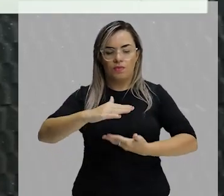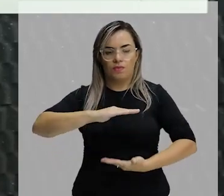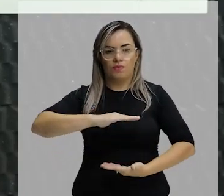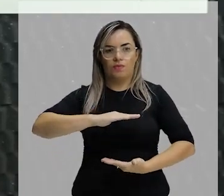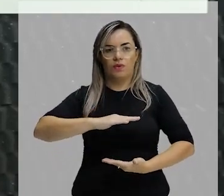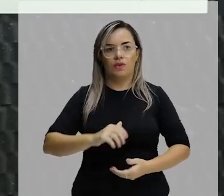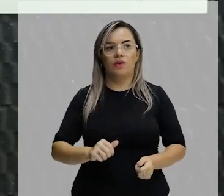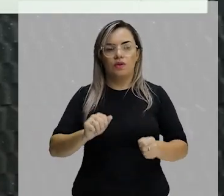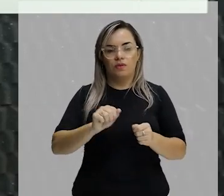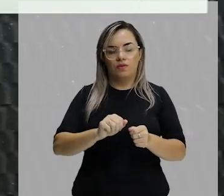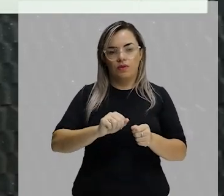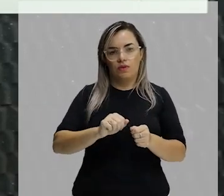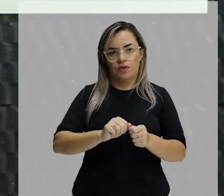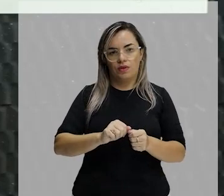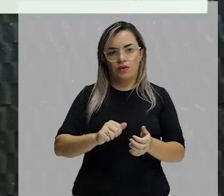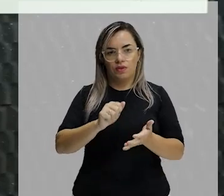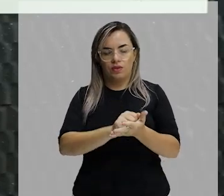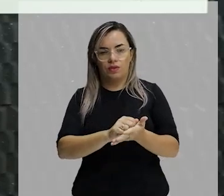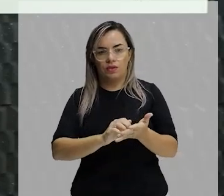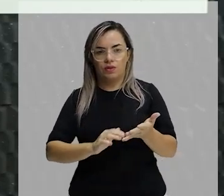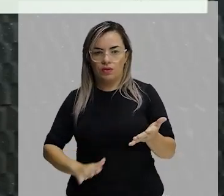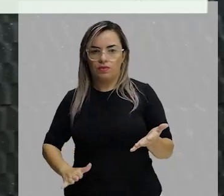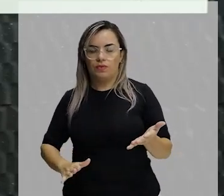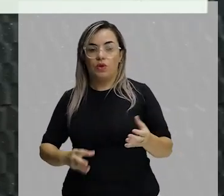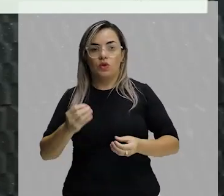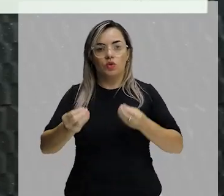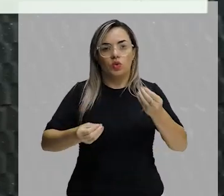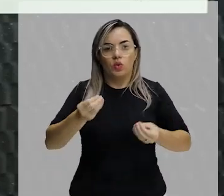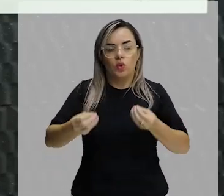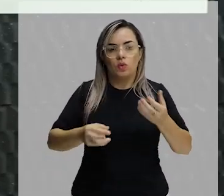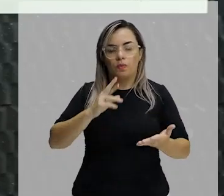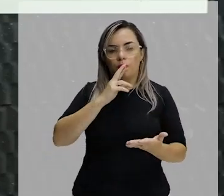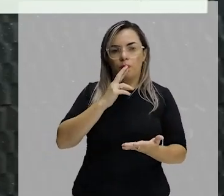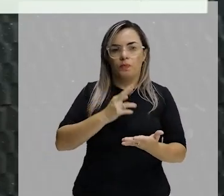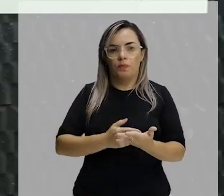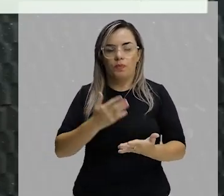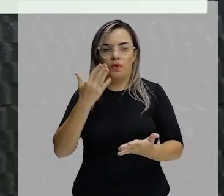fazer algumas questõezinhas para ilustrar aquilo que a gente